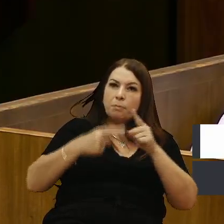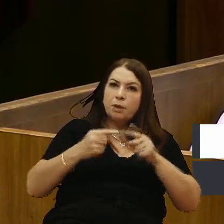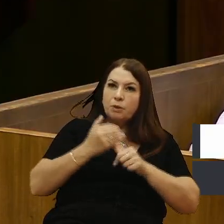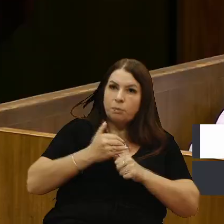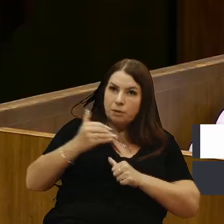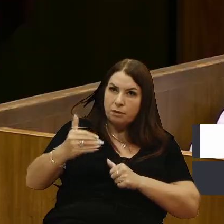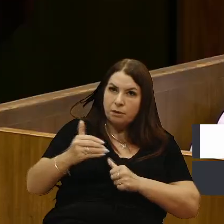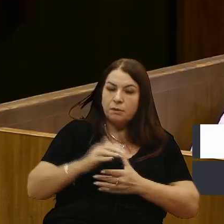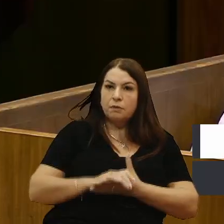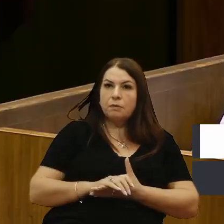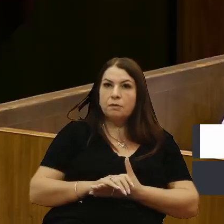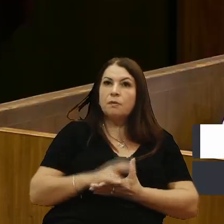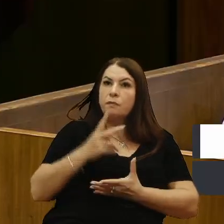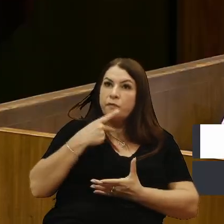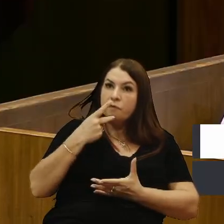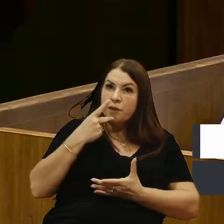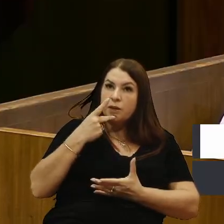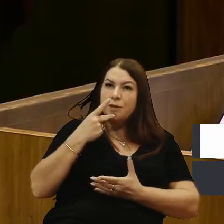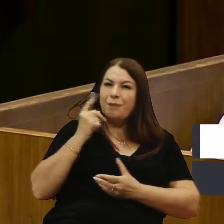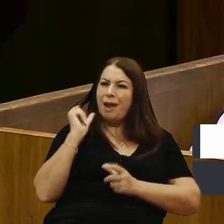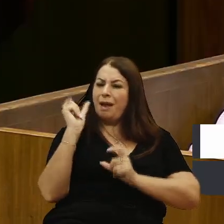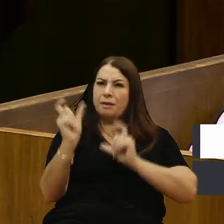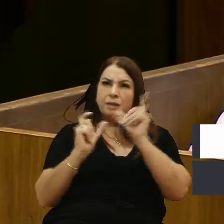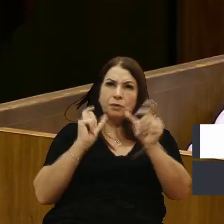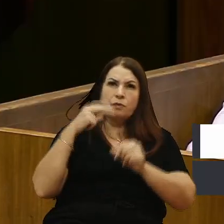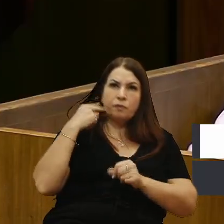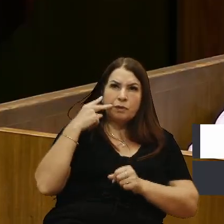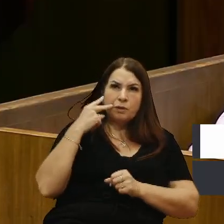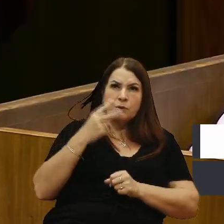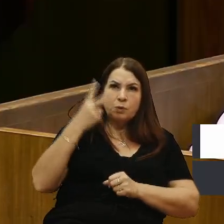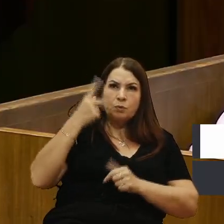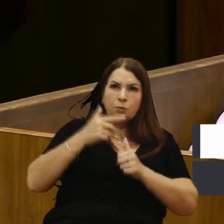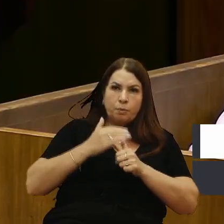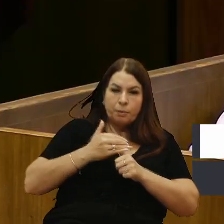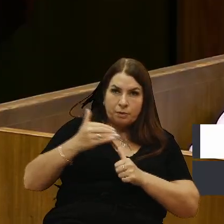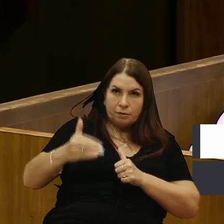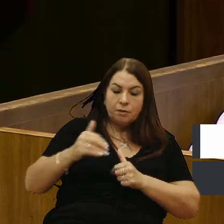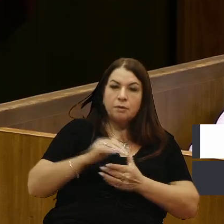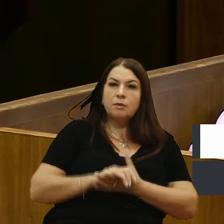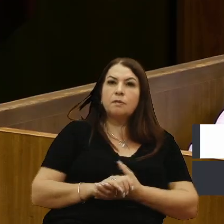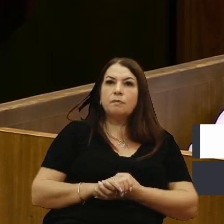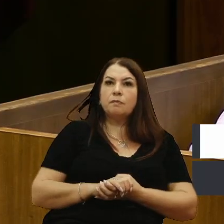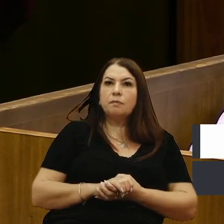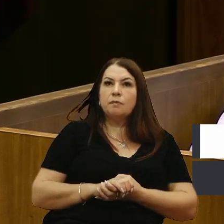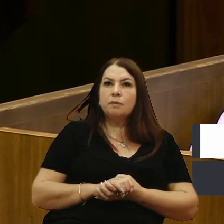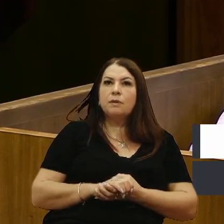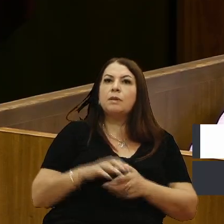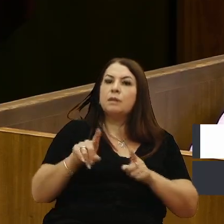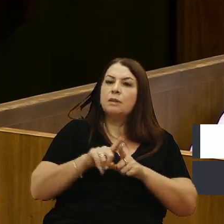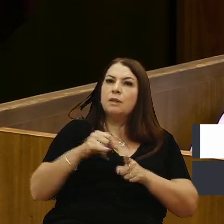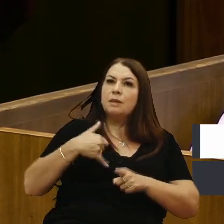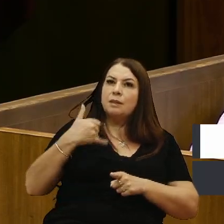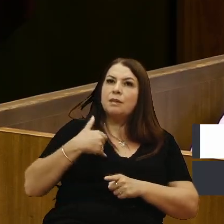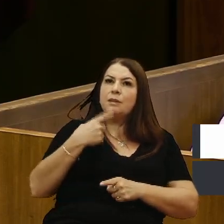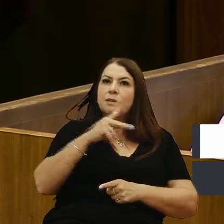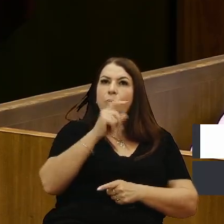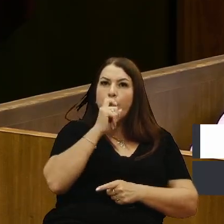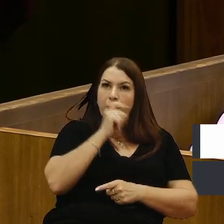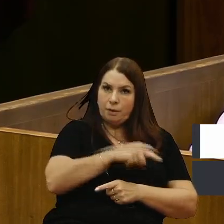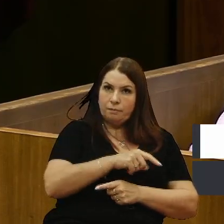mandato. Falando e atacando um vereador de segundo mandato, tá? Que tem idade para ser o seu